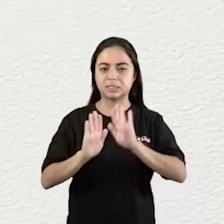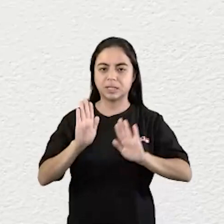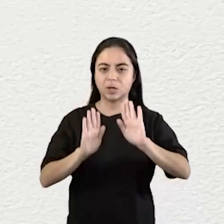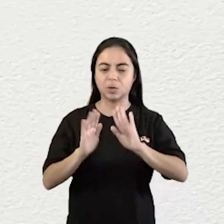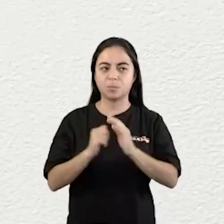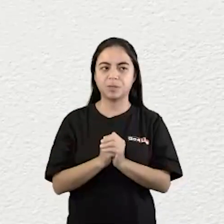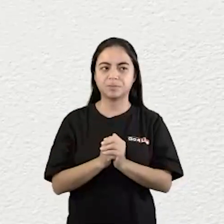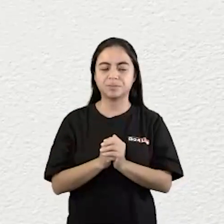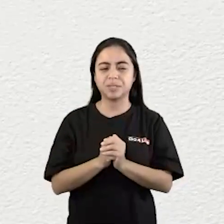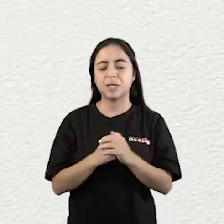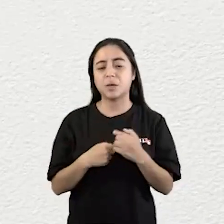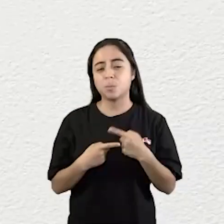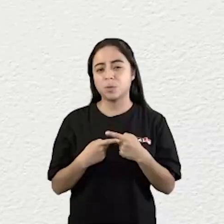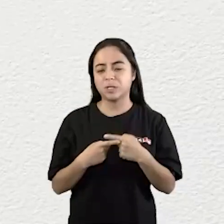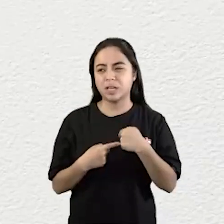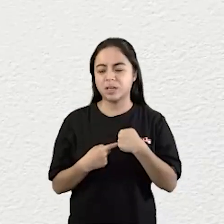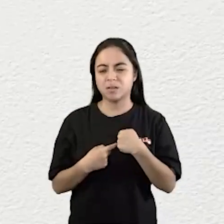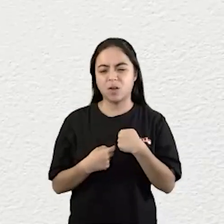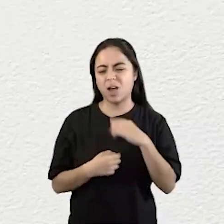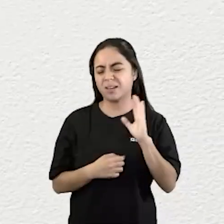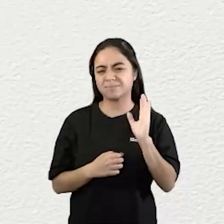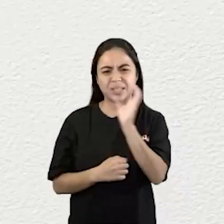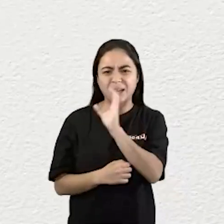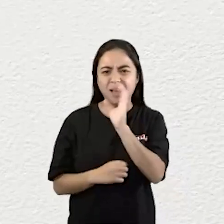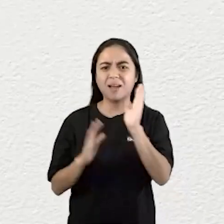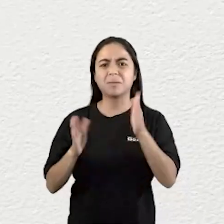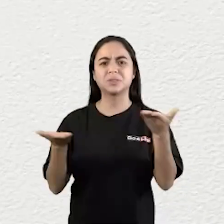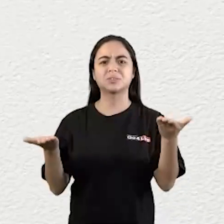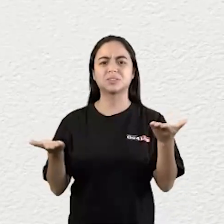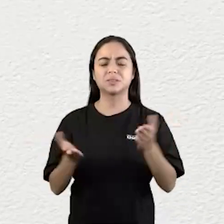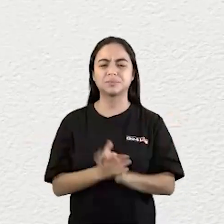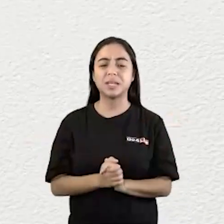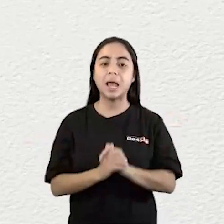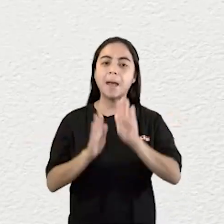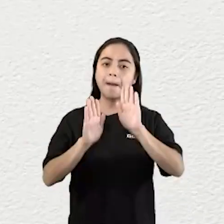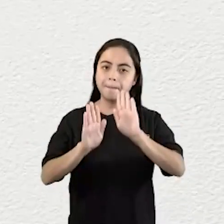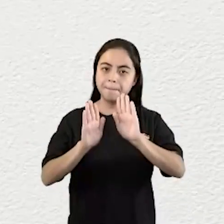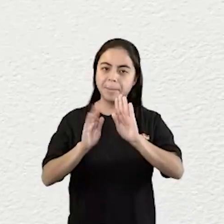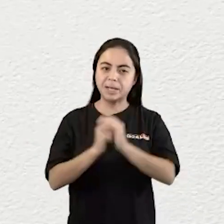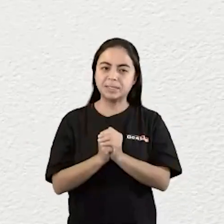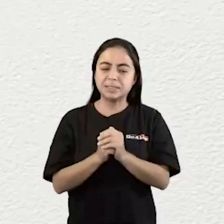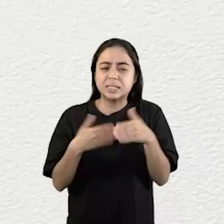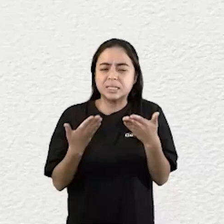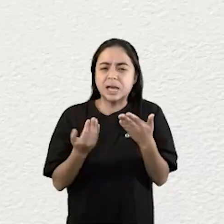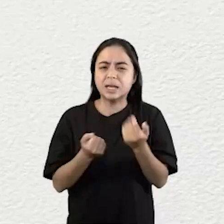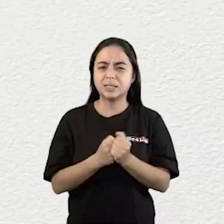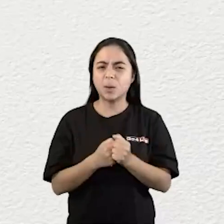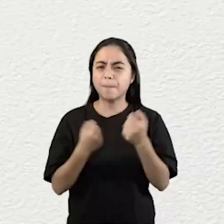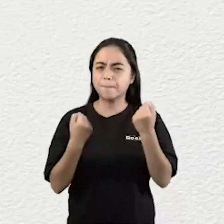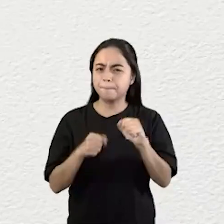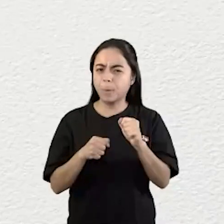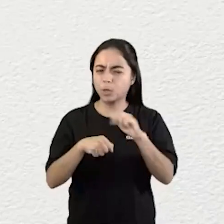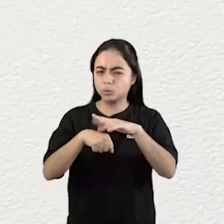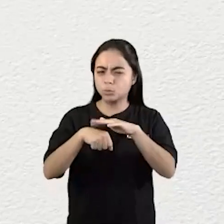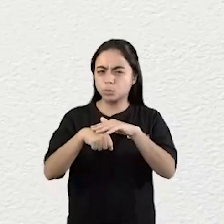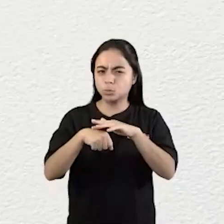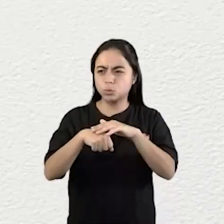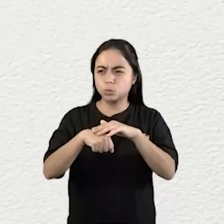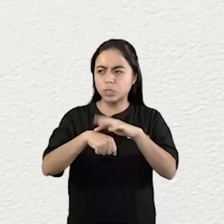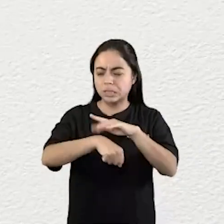com pesar no coração, porque para mim passou muito rápido. Mas, quais são as suspeitas desses pacientes com